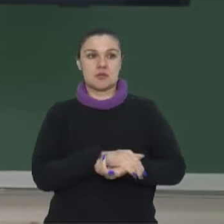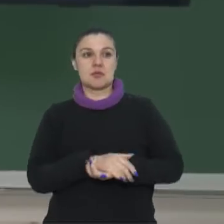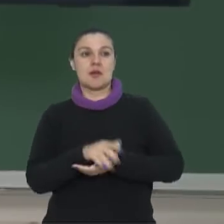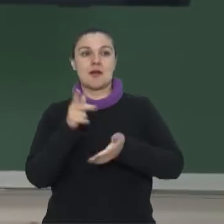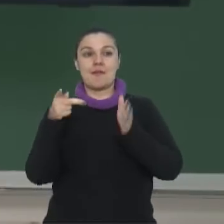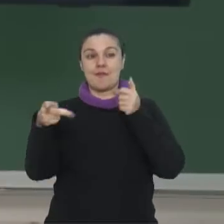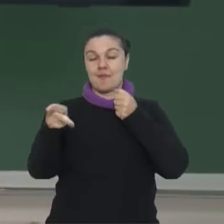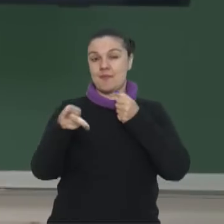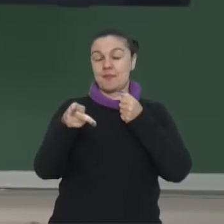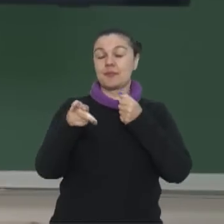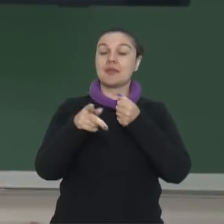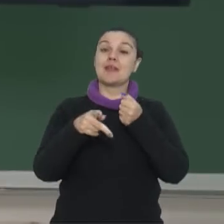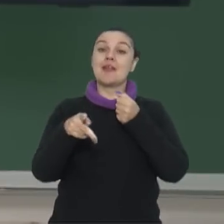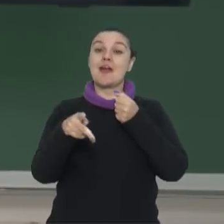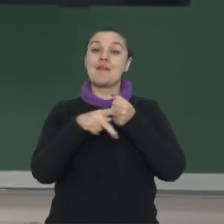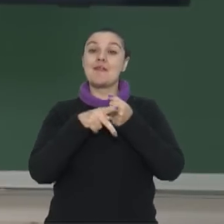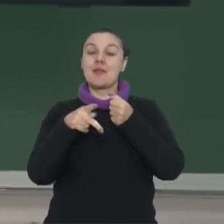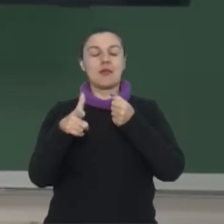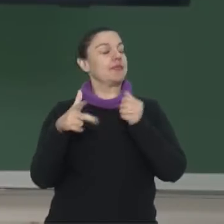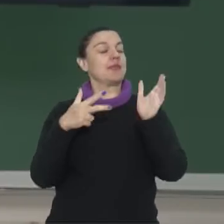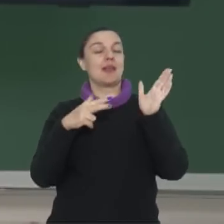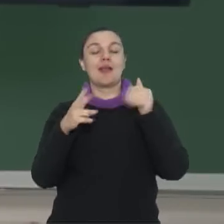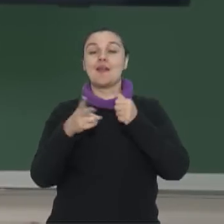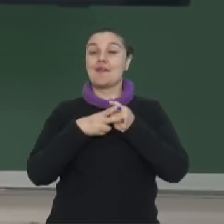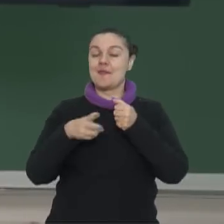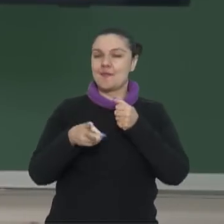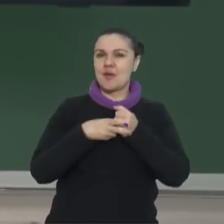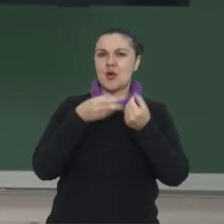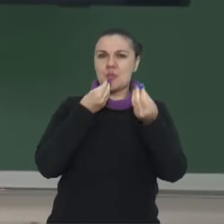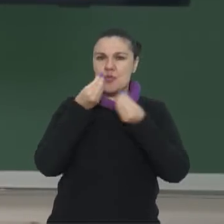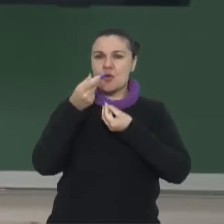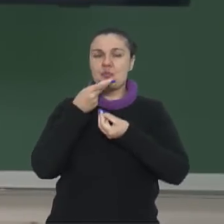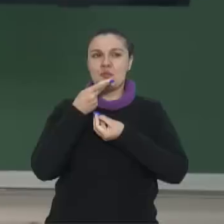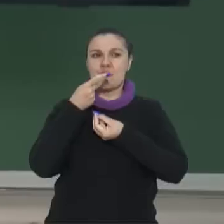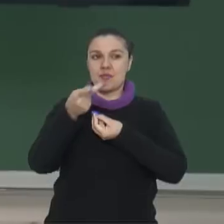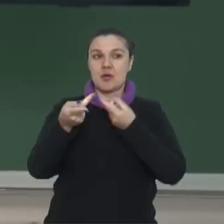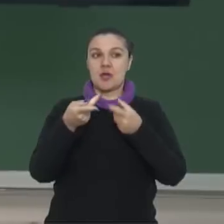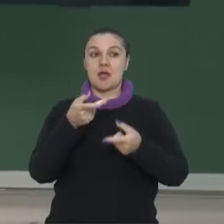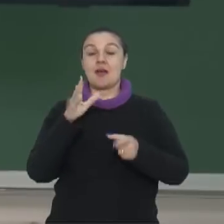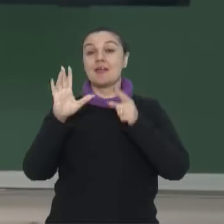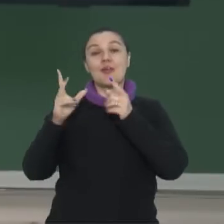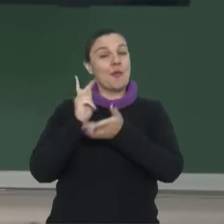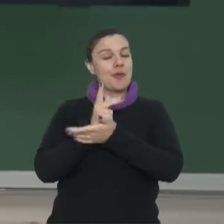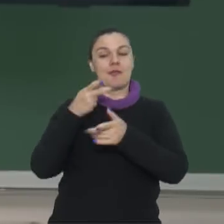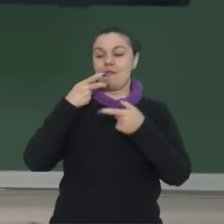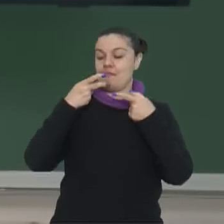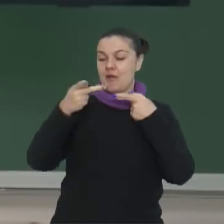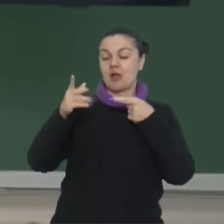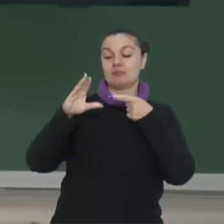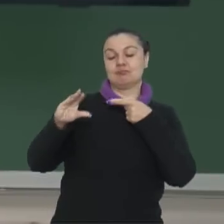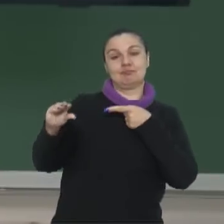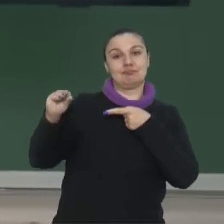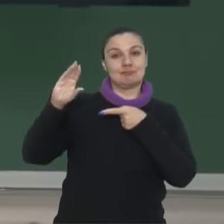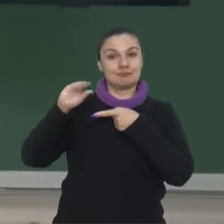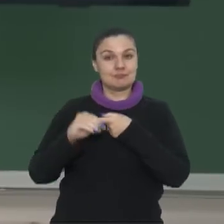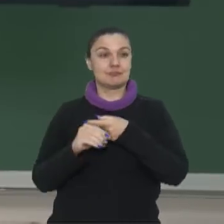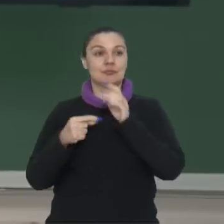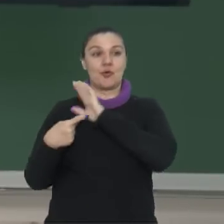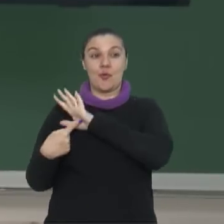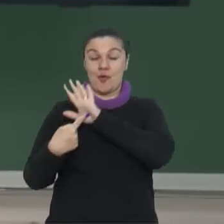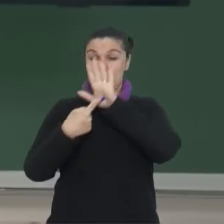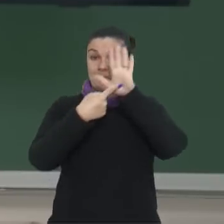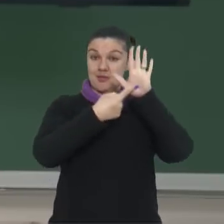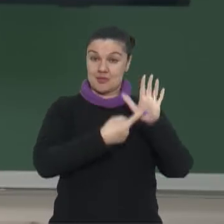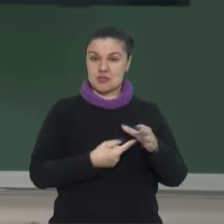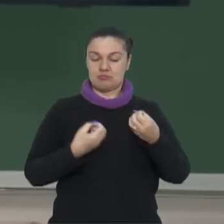do dizer, verbos que dizem como dizem as pessoas, né? Então, eu digo, eu falo, eu